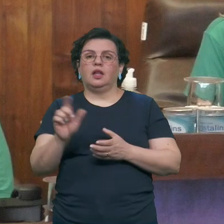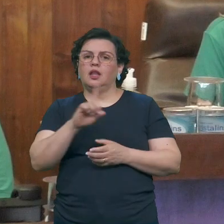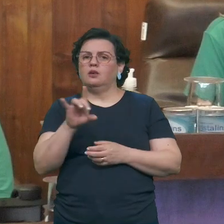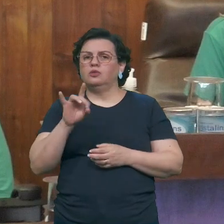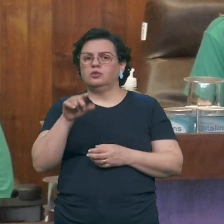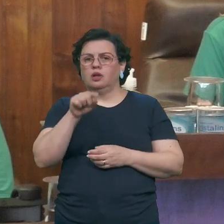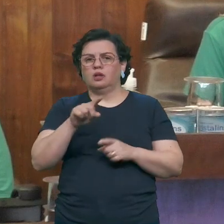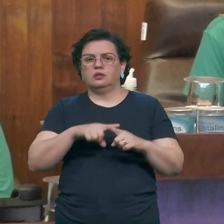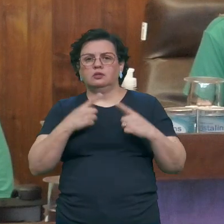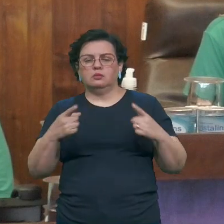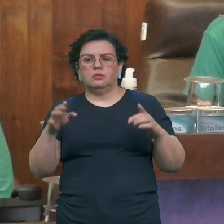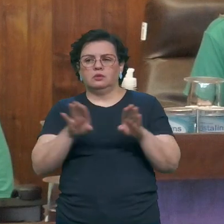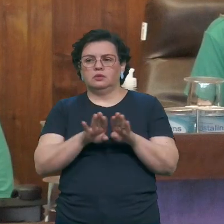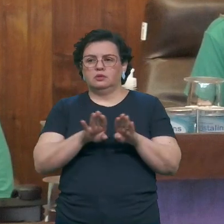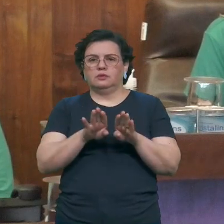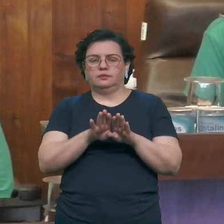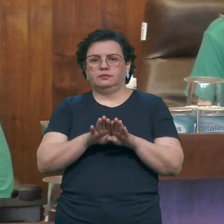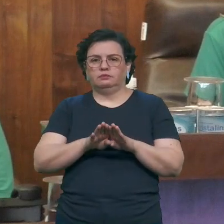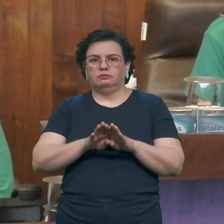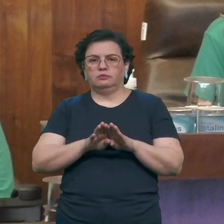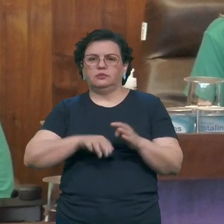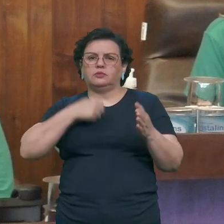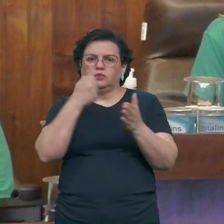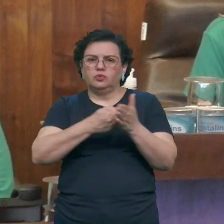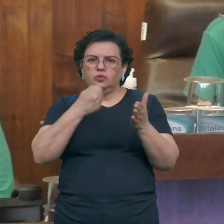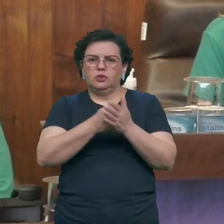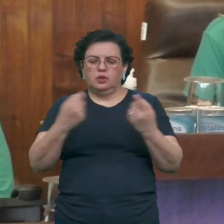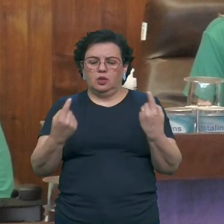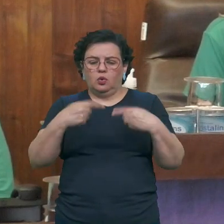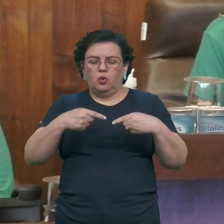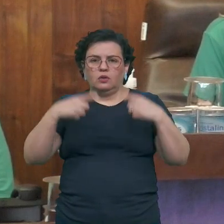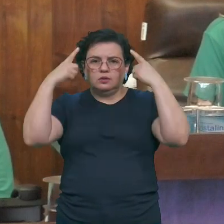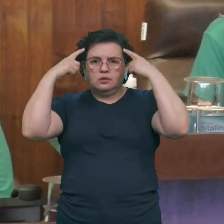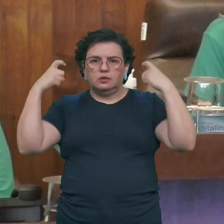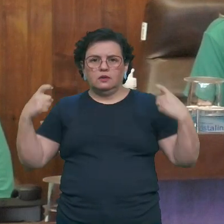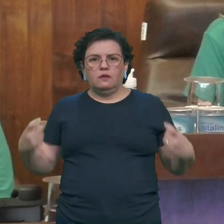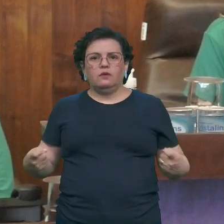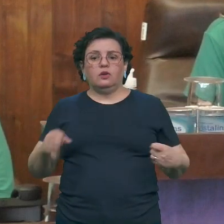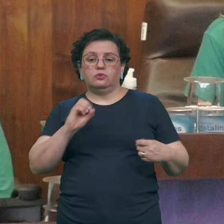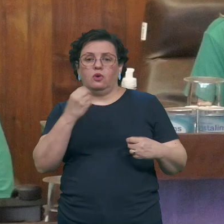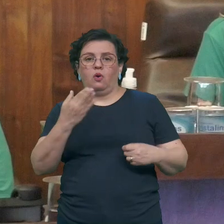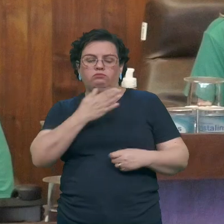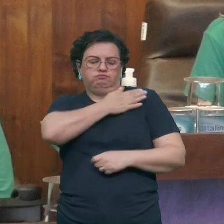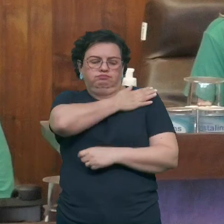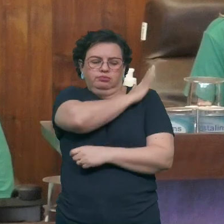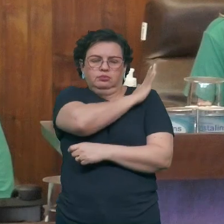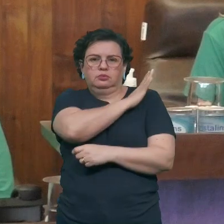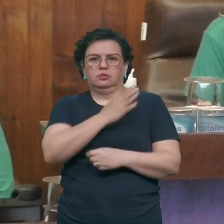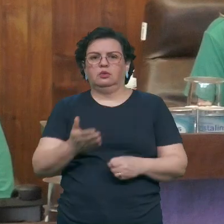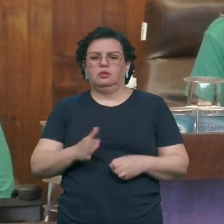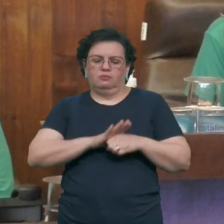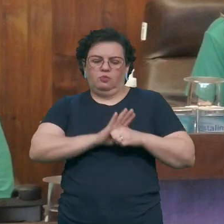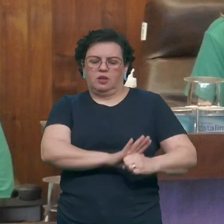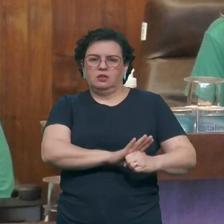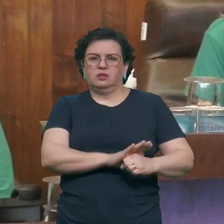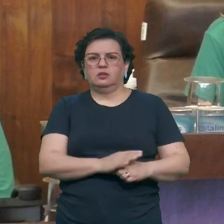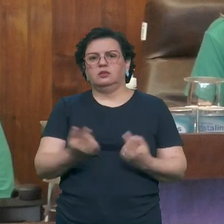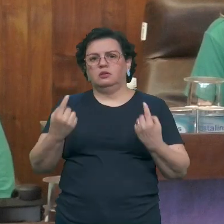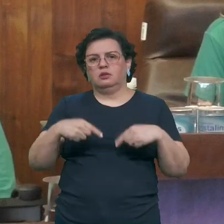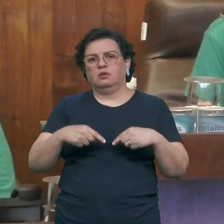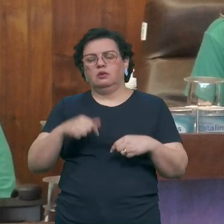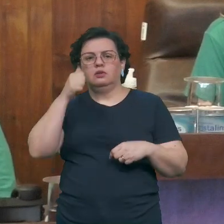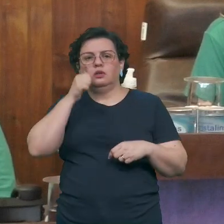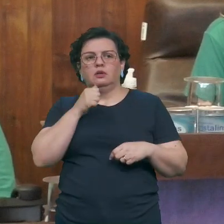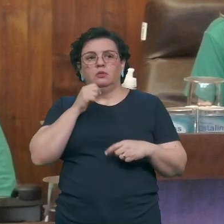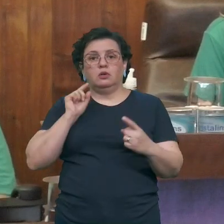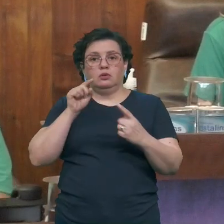isso, mas também combater todo tipo de violência ou discriminação contra a mulher. O objetivo desta